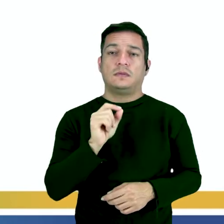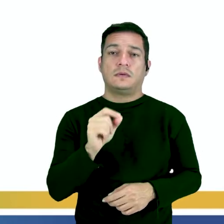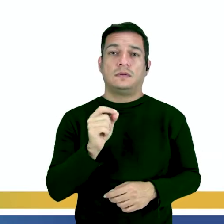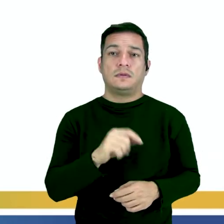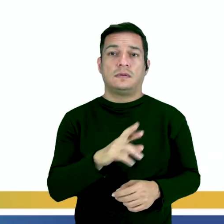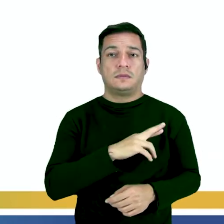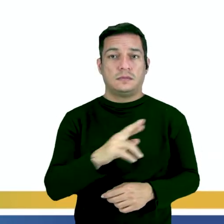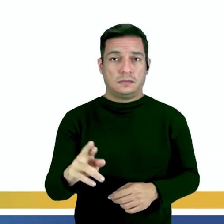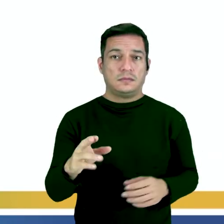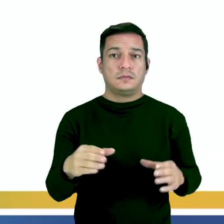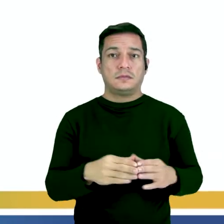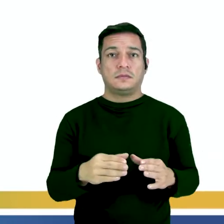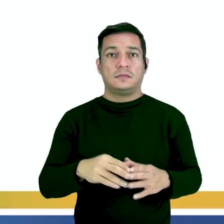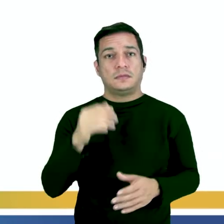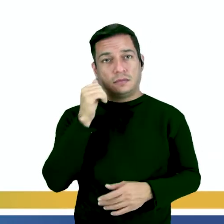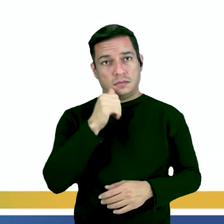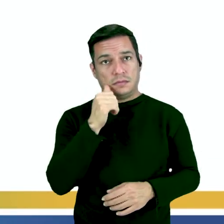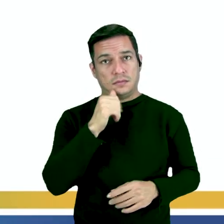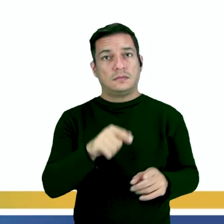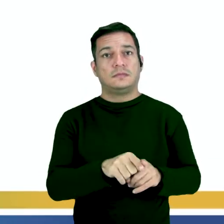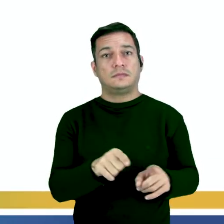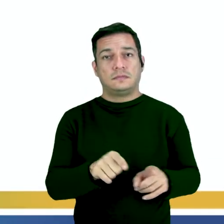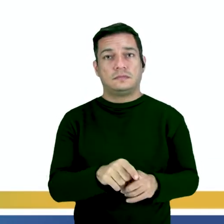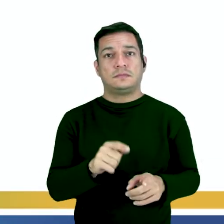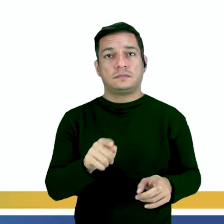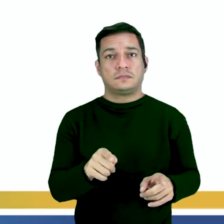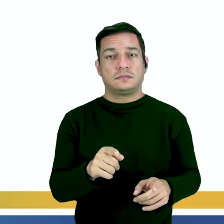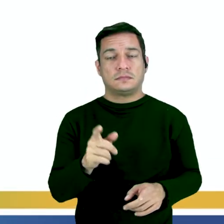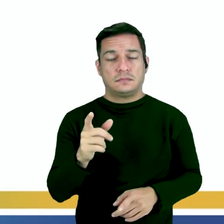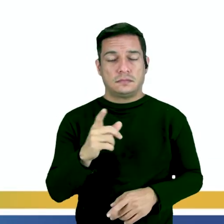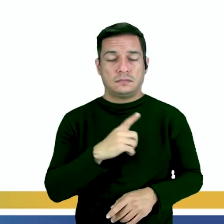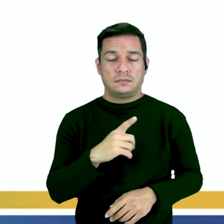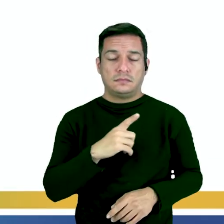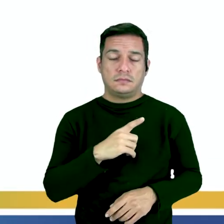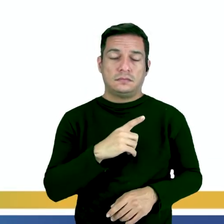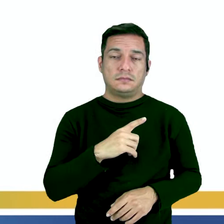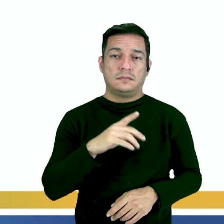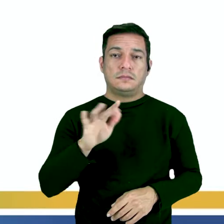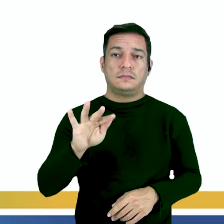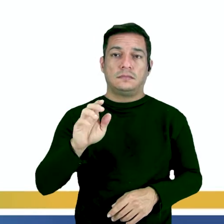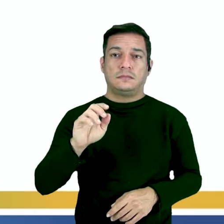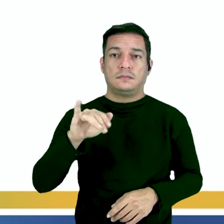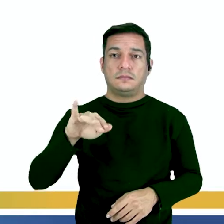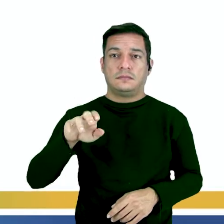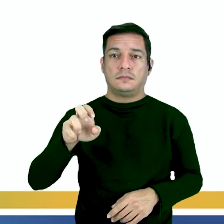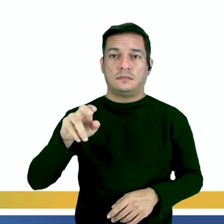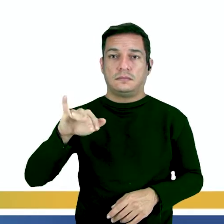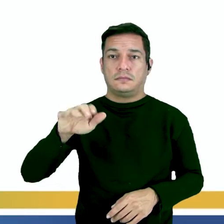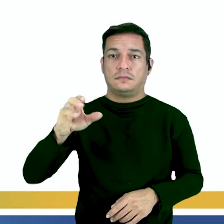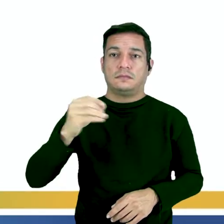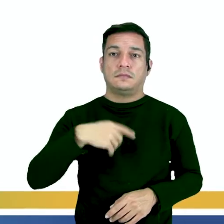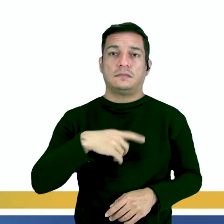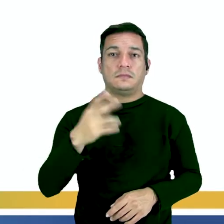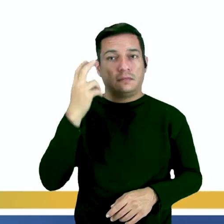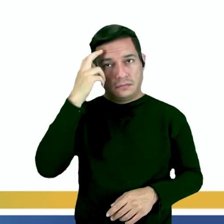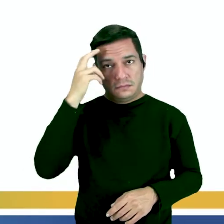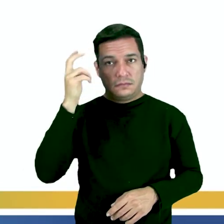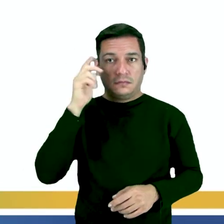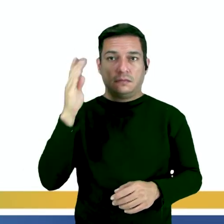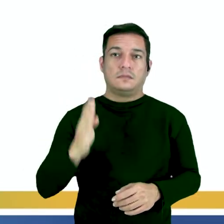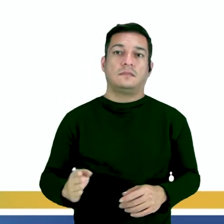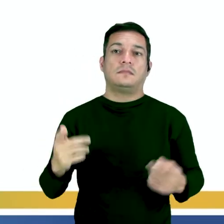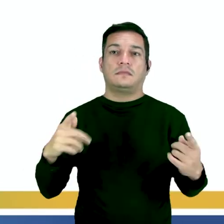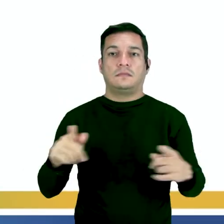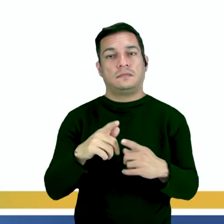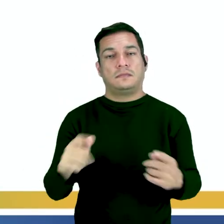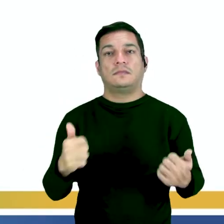maior representatividade, temos aí o grupo feminino, né, o feminejo, acrescentando a cultura musical brasileira. Tudo